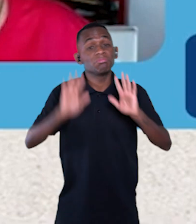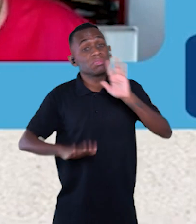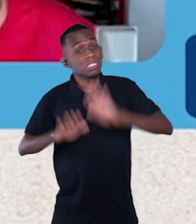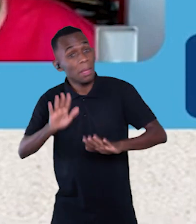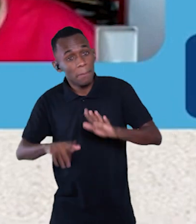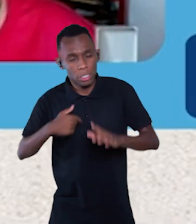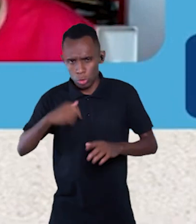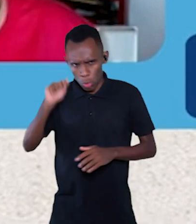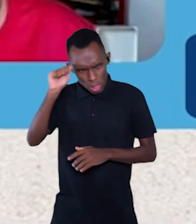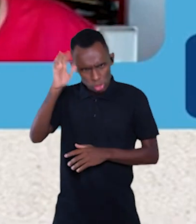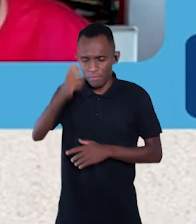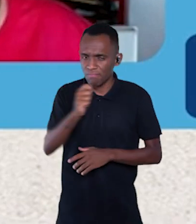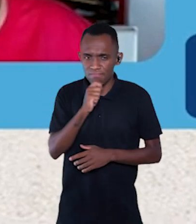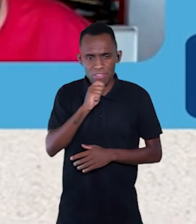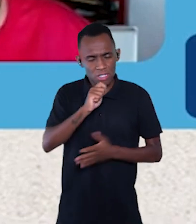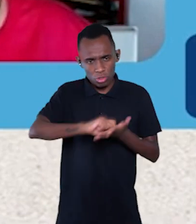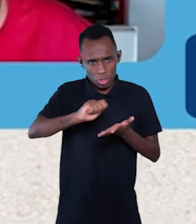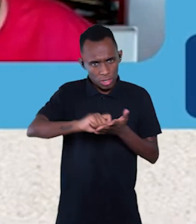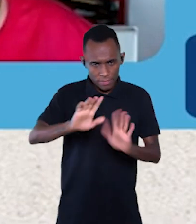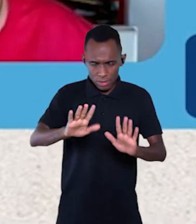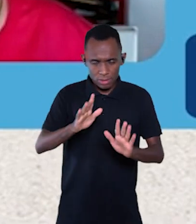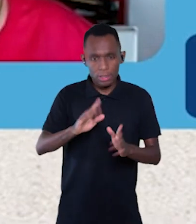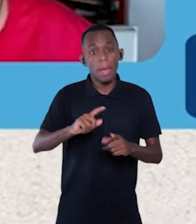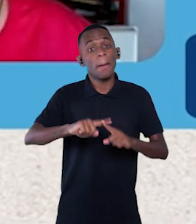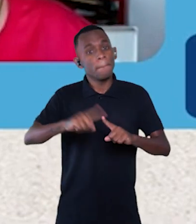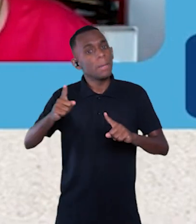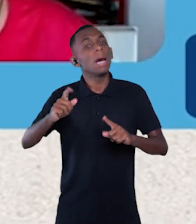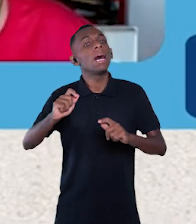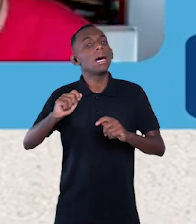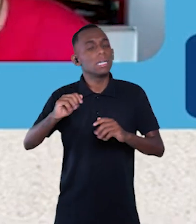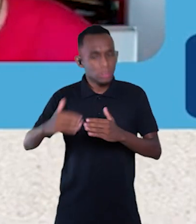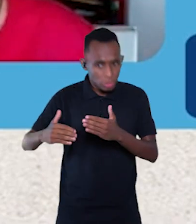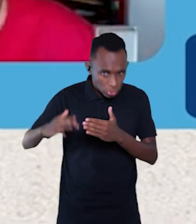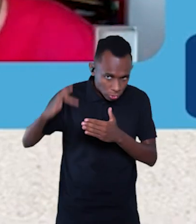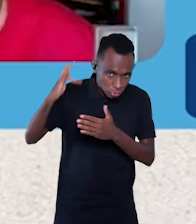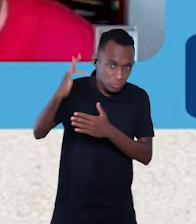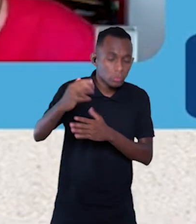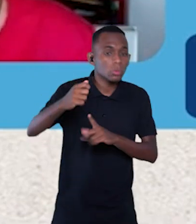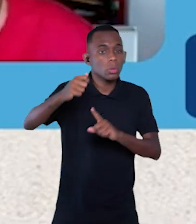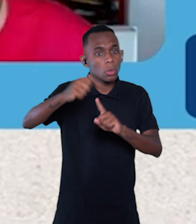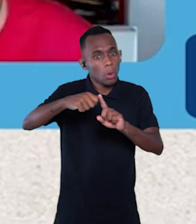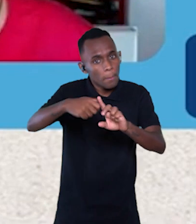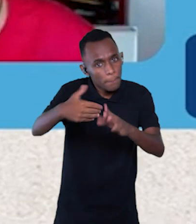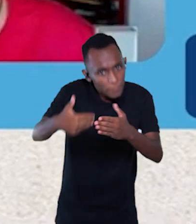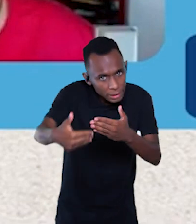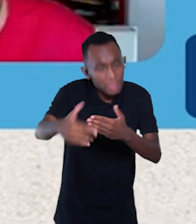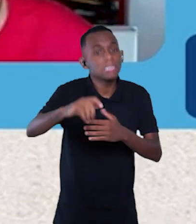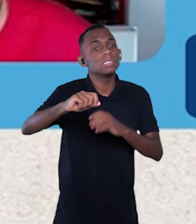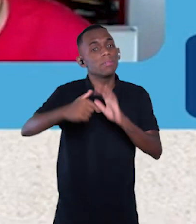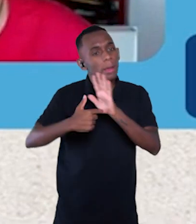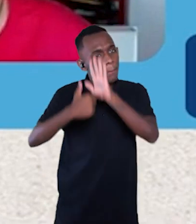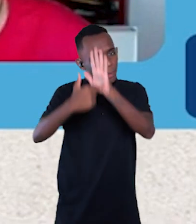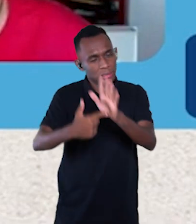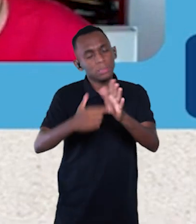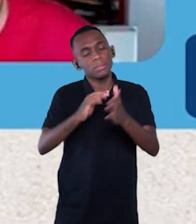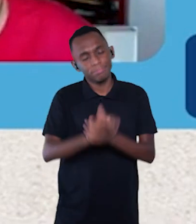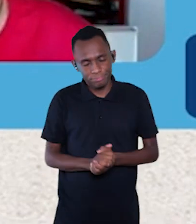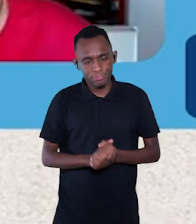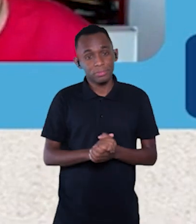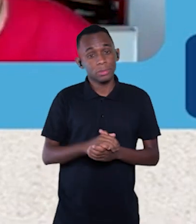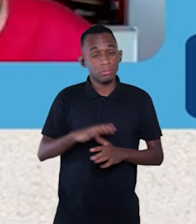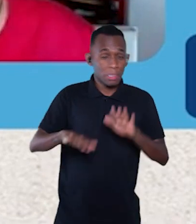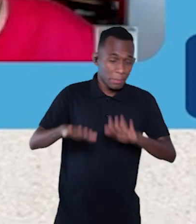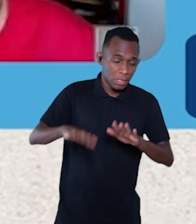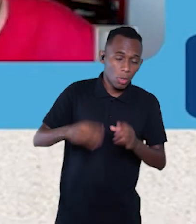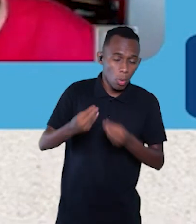não lembro, não decidi ainda o que eu quero escrever, mas temos aí um livro para sair nesses próximos meses, ou mesmo no finalzinho do ano